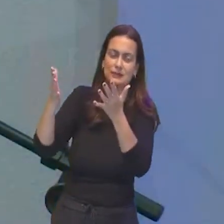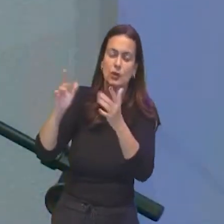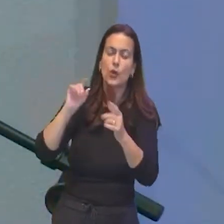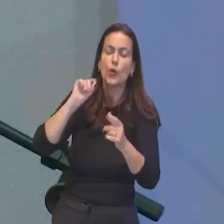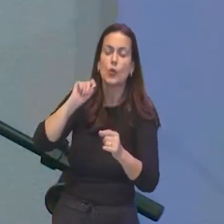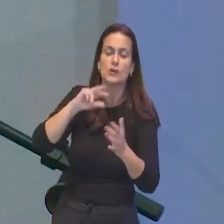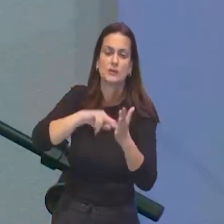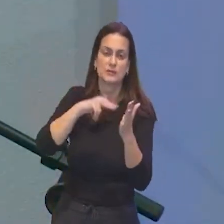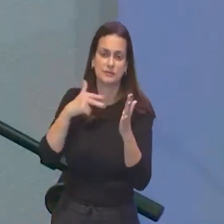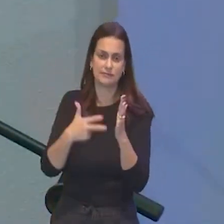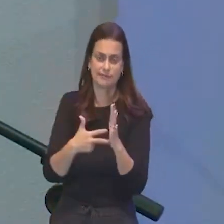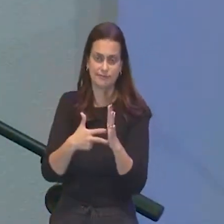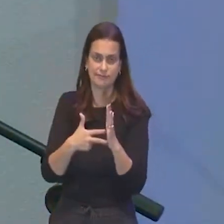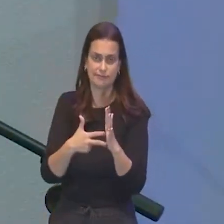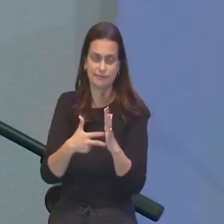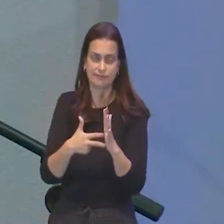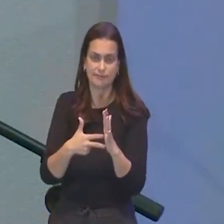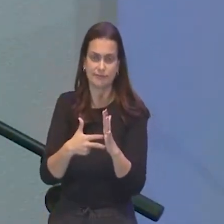isto?